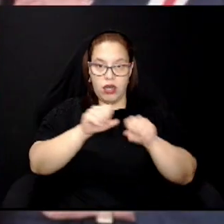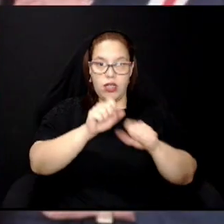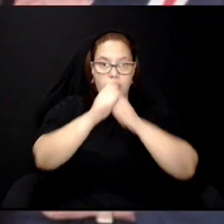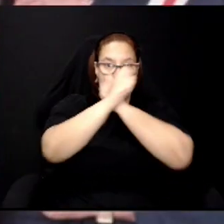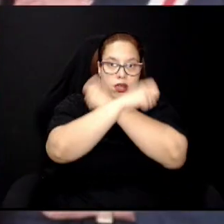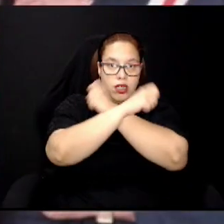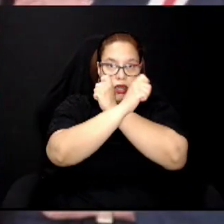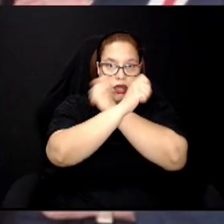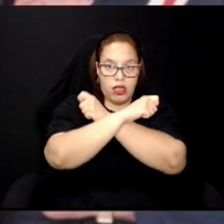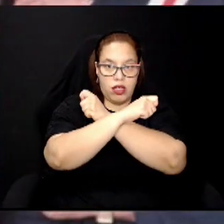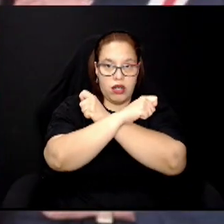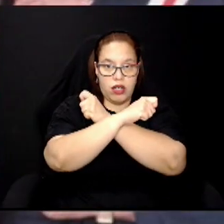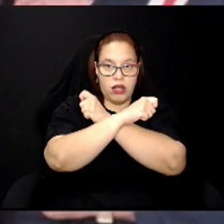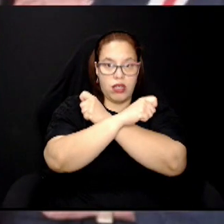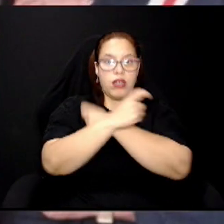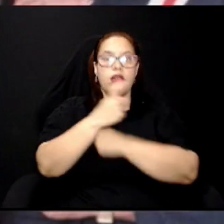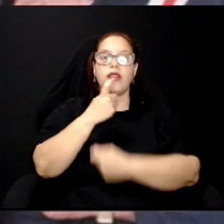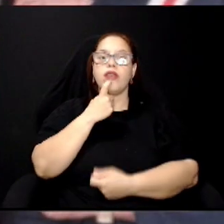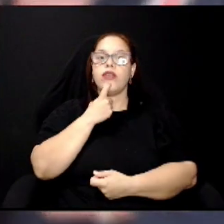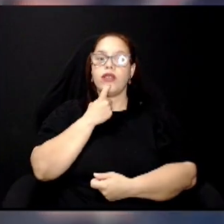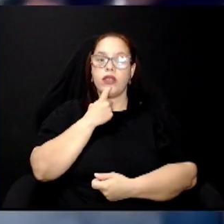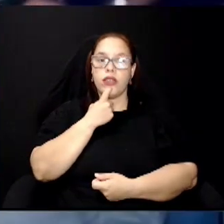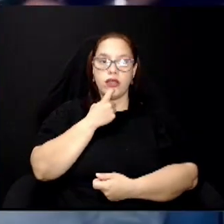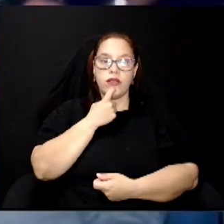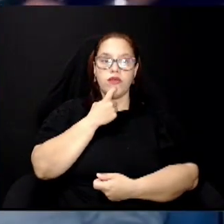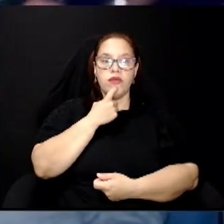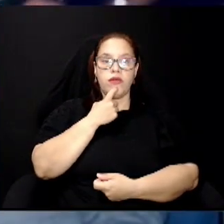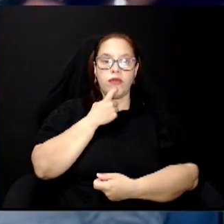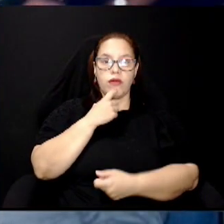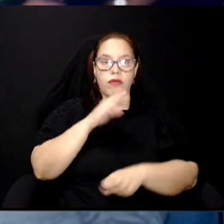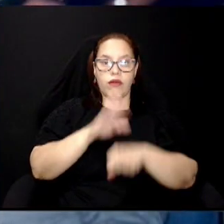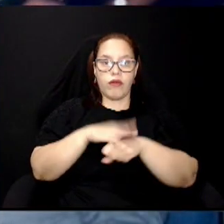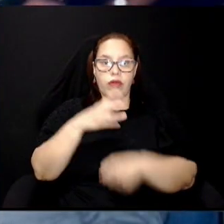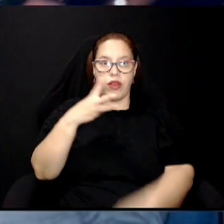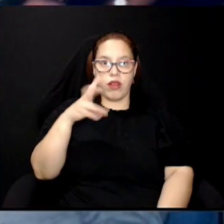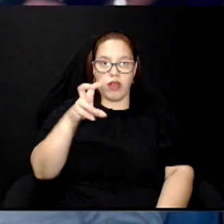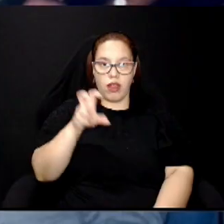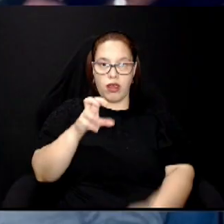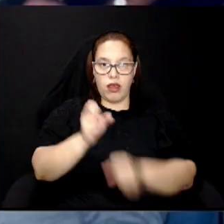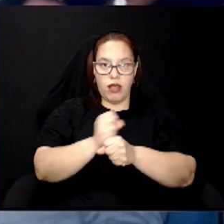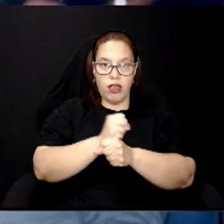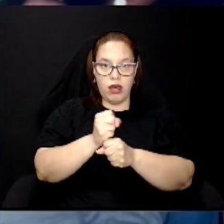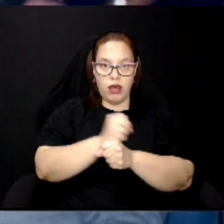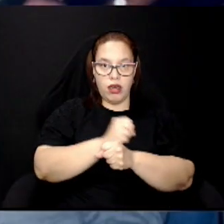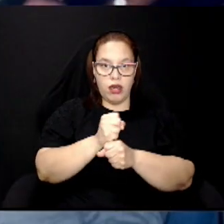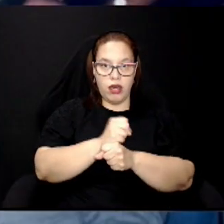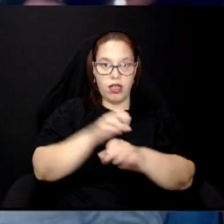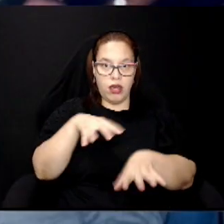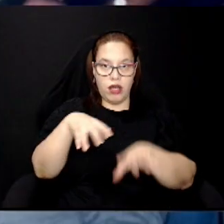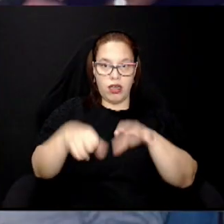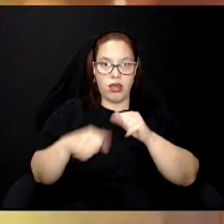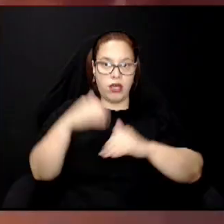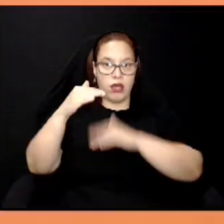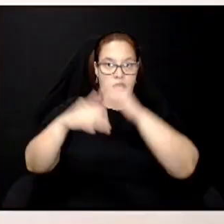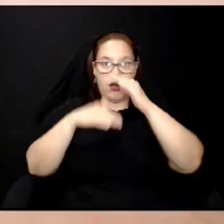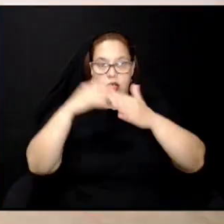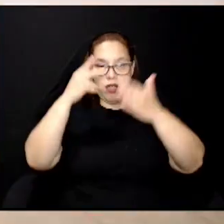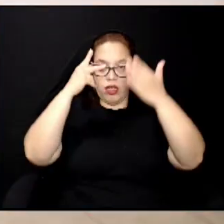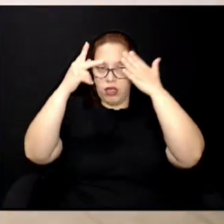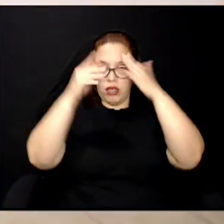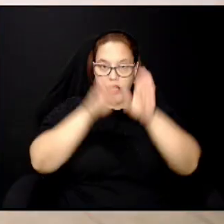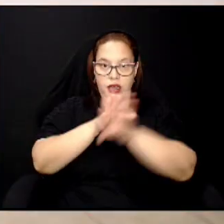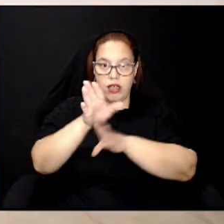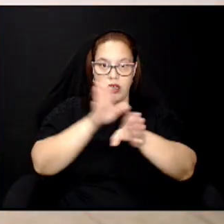Universidade Católica de Campinas. Por mais de 35 anos, formou gerações de psicólogos, orientou pesquisas